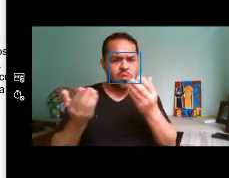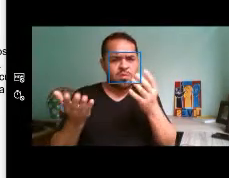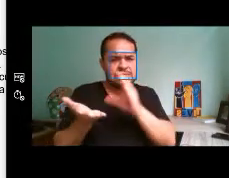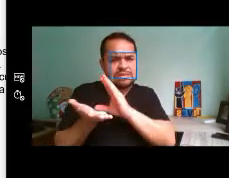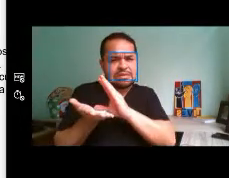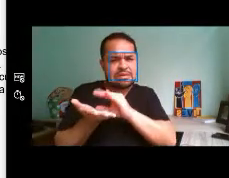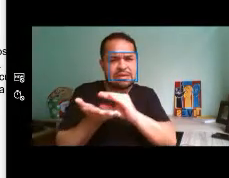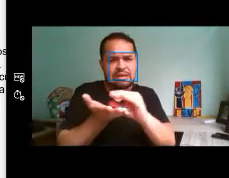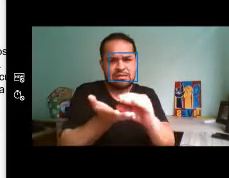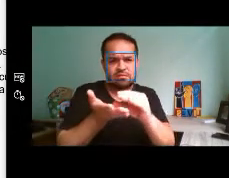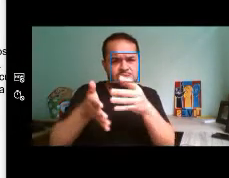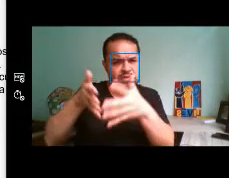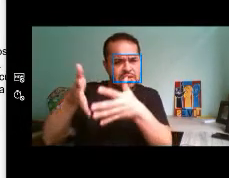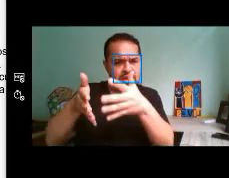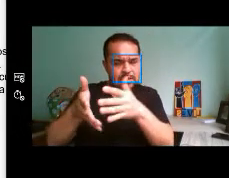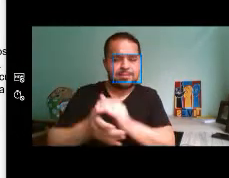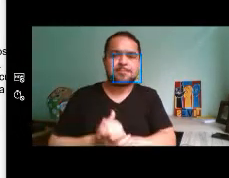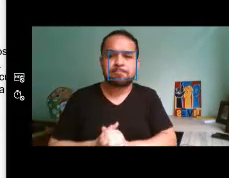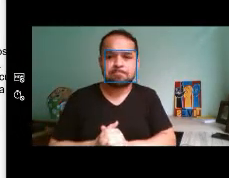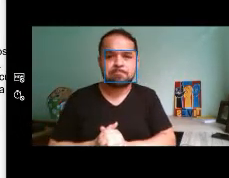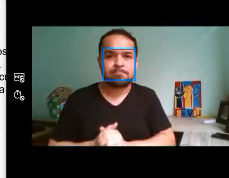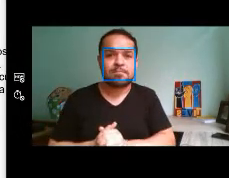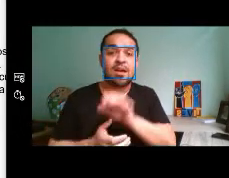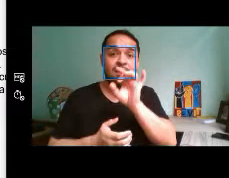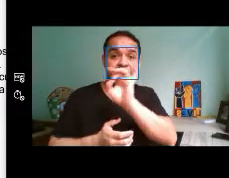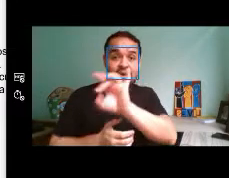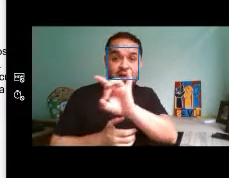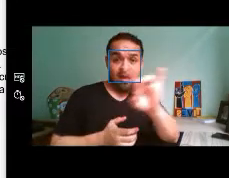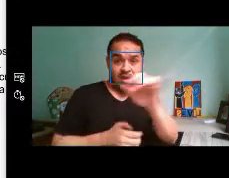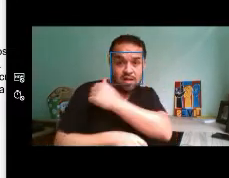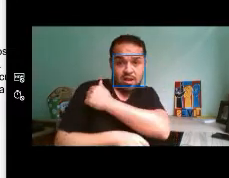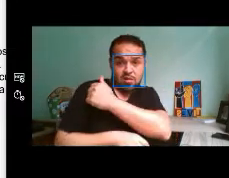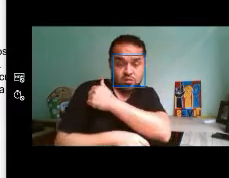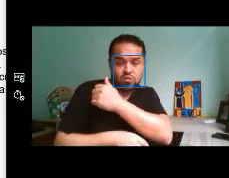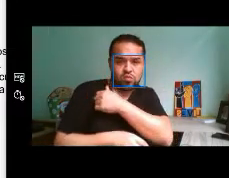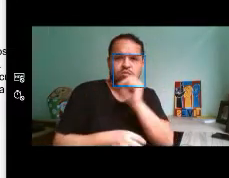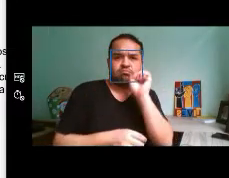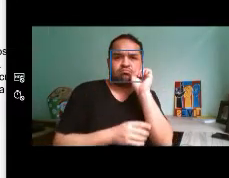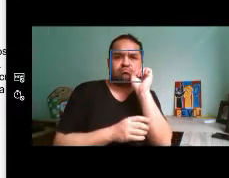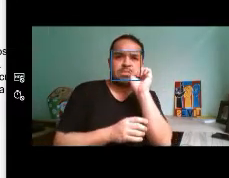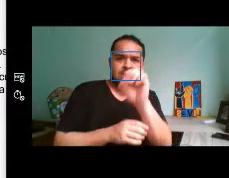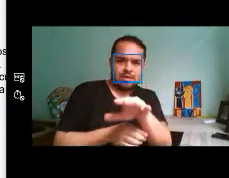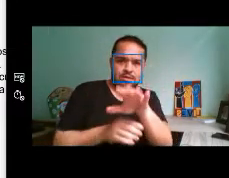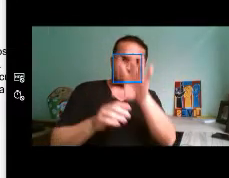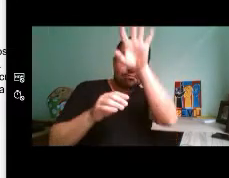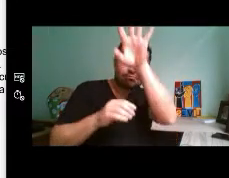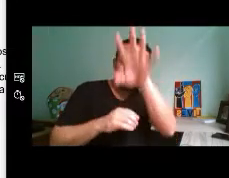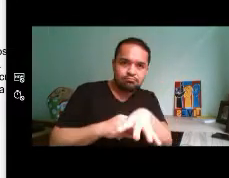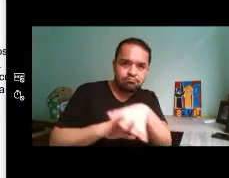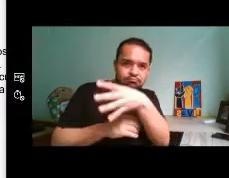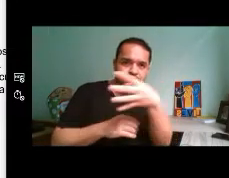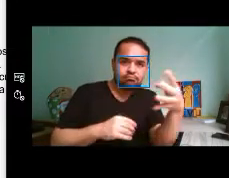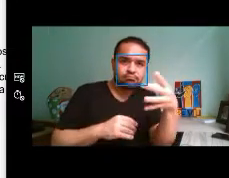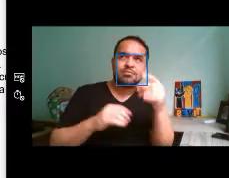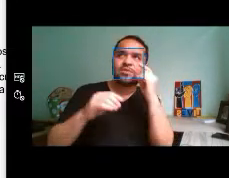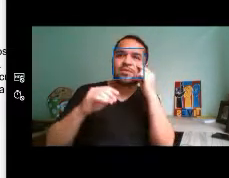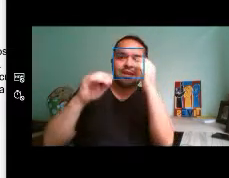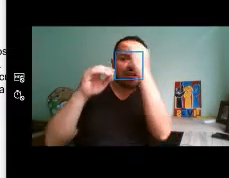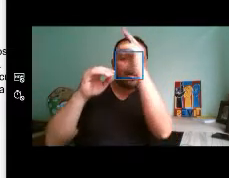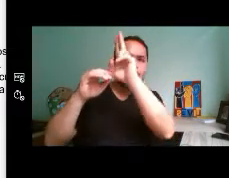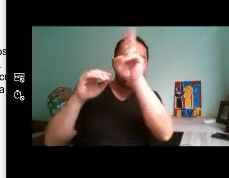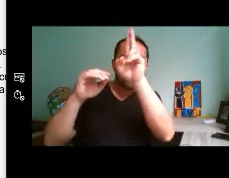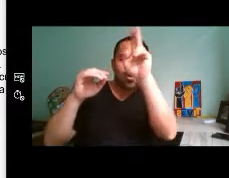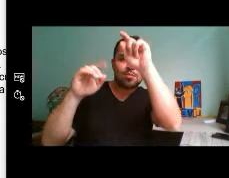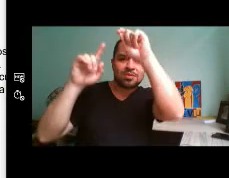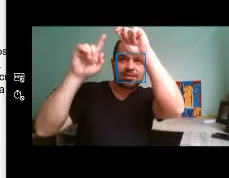visão direcional. E como é que a gente vai transcrever isso para a língua de sinais? Veja, todos os alunos, todos vocês